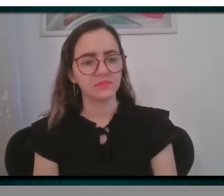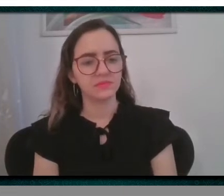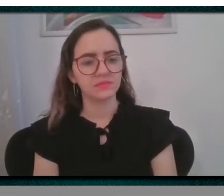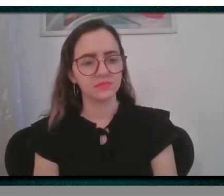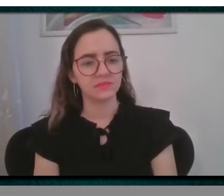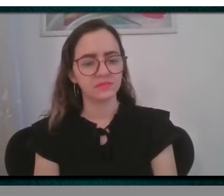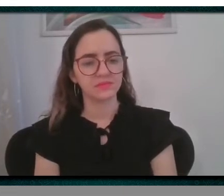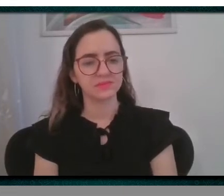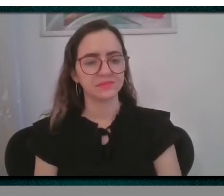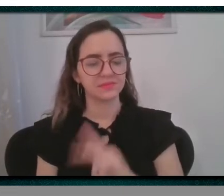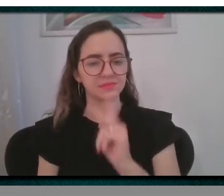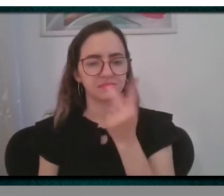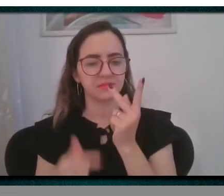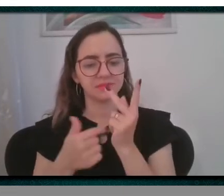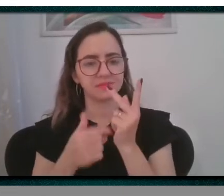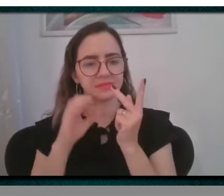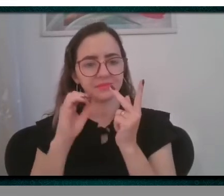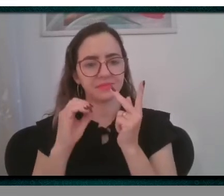por H2O.